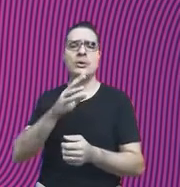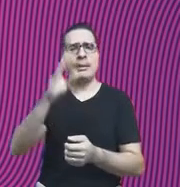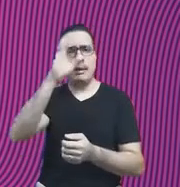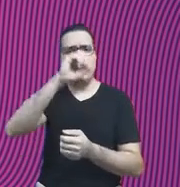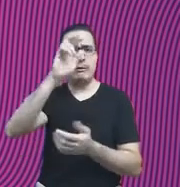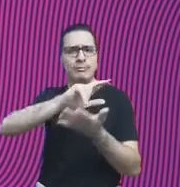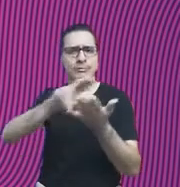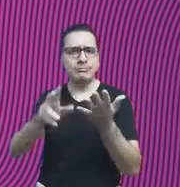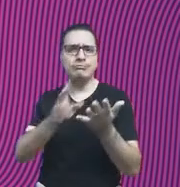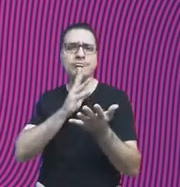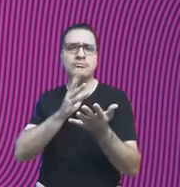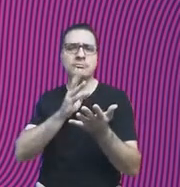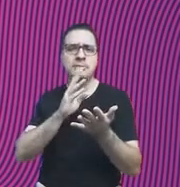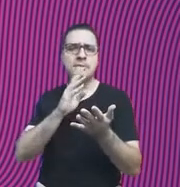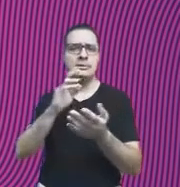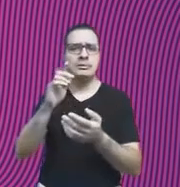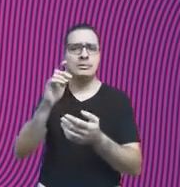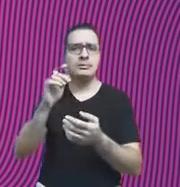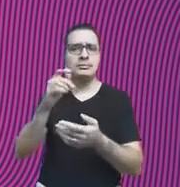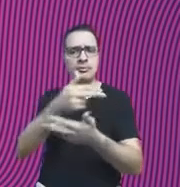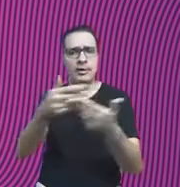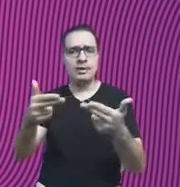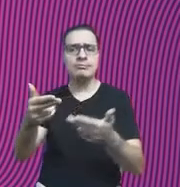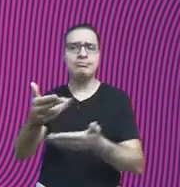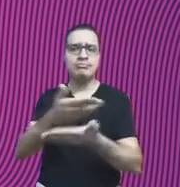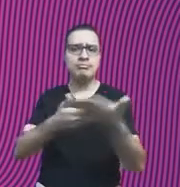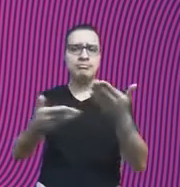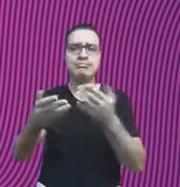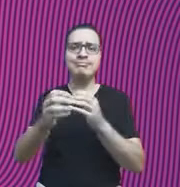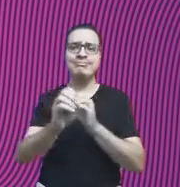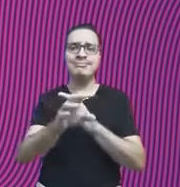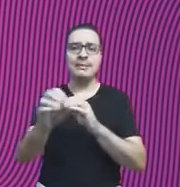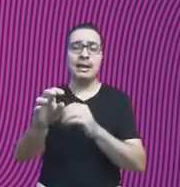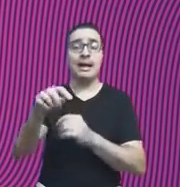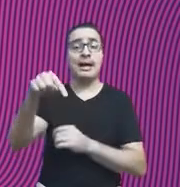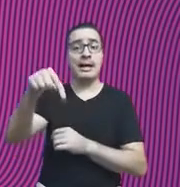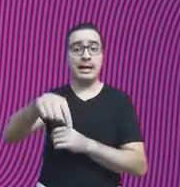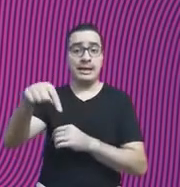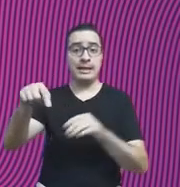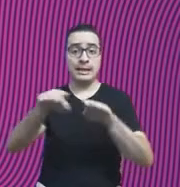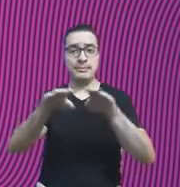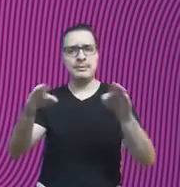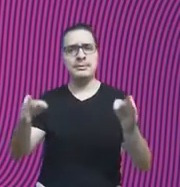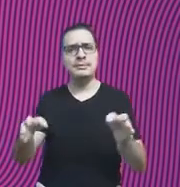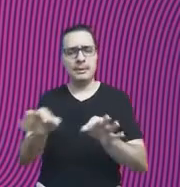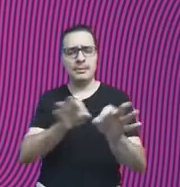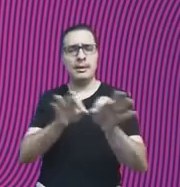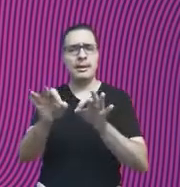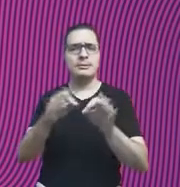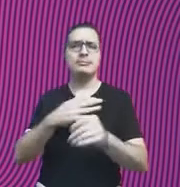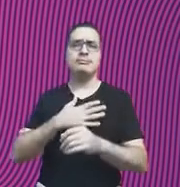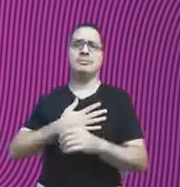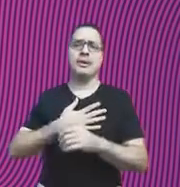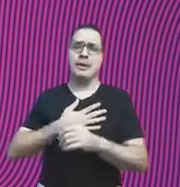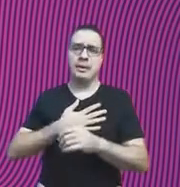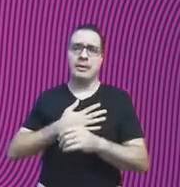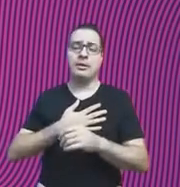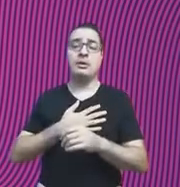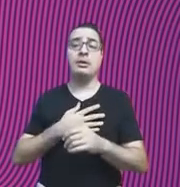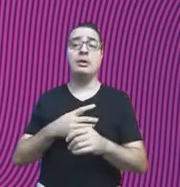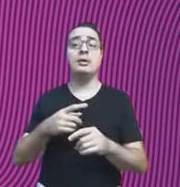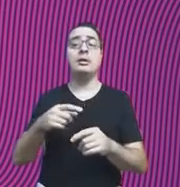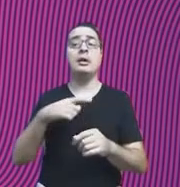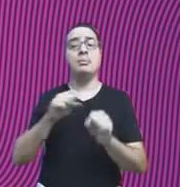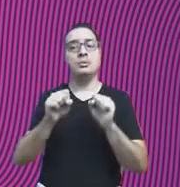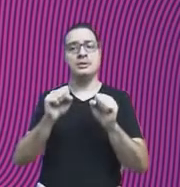sua expertise. Essa mesa foi programada com muito carinho, que ela talvez pudesse chamar